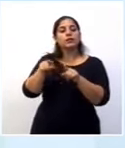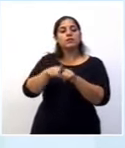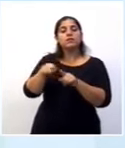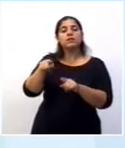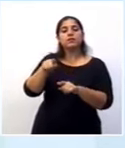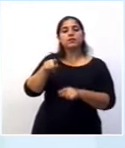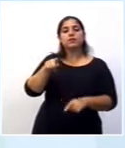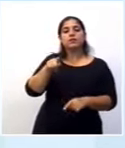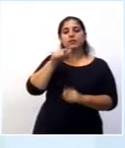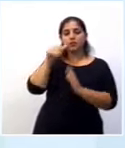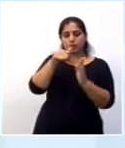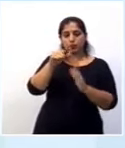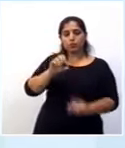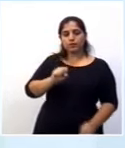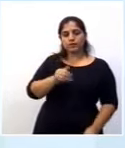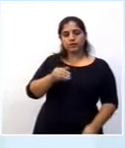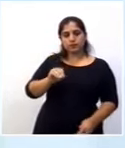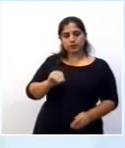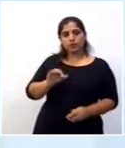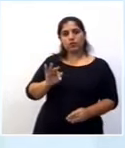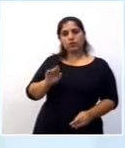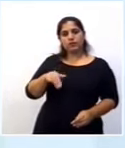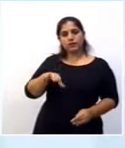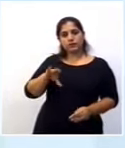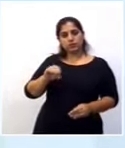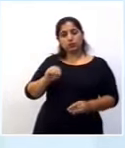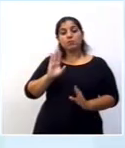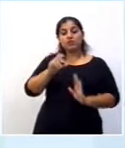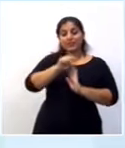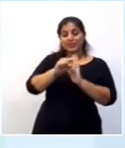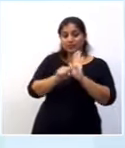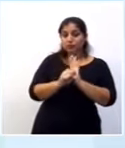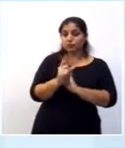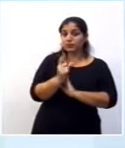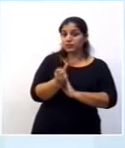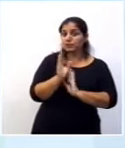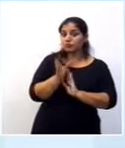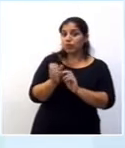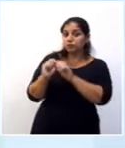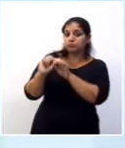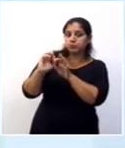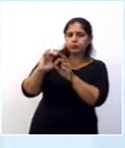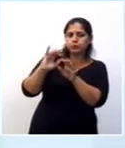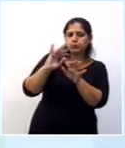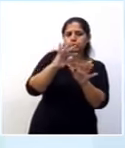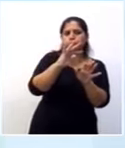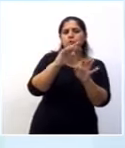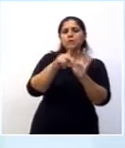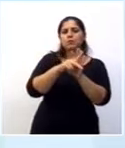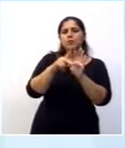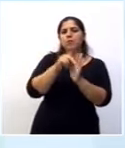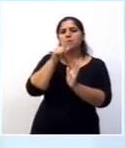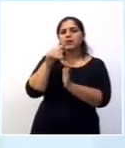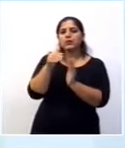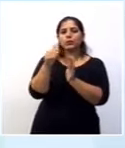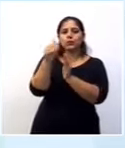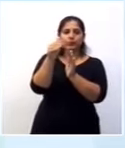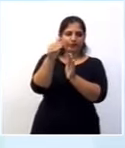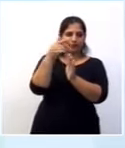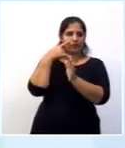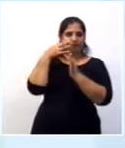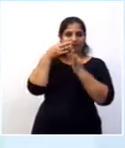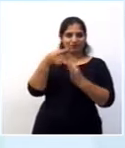XVIII. Mas reparem que no século XVI nós já temos a expansão da pecuária no Rio São Francisco. Olha